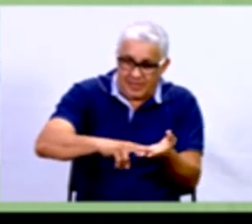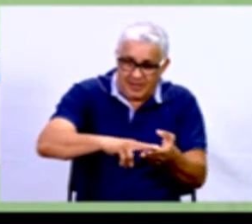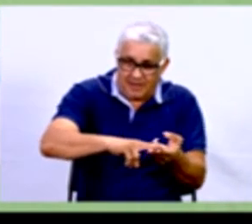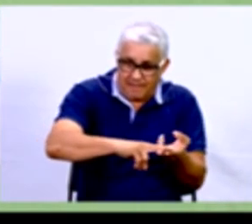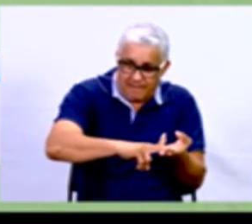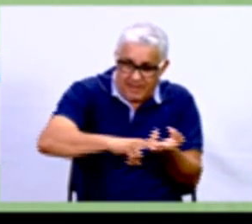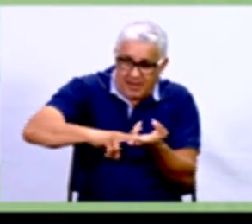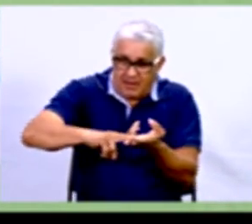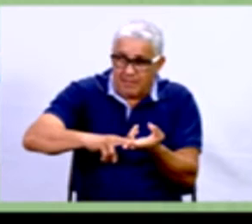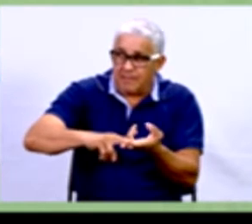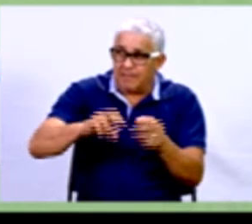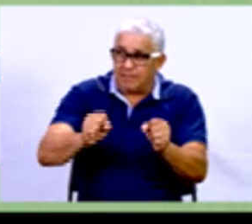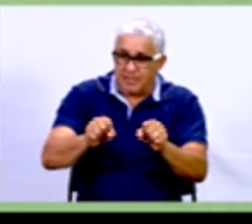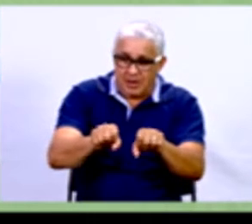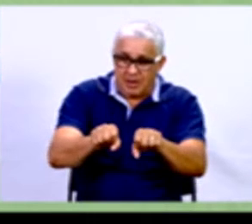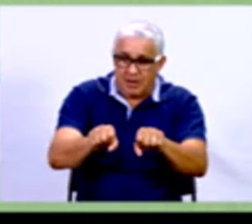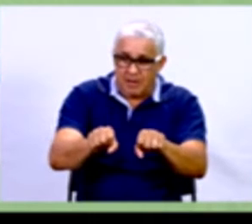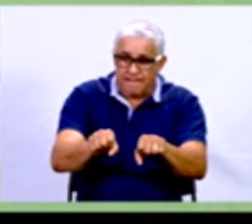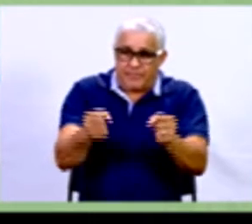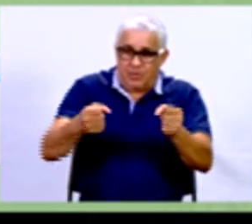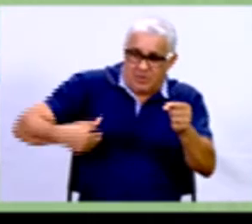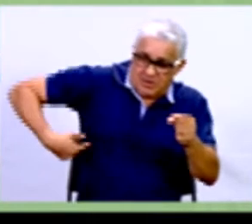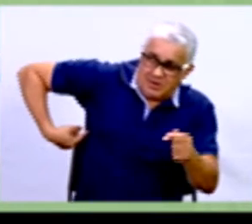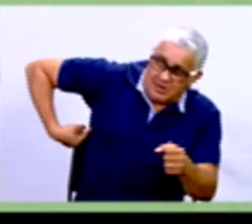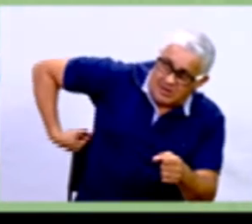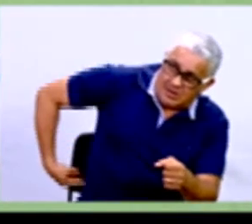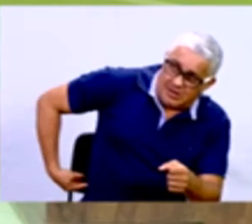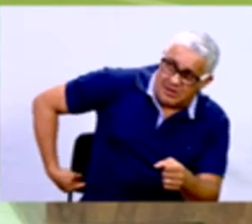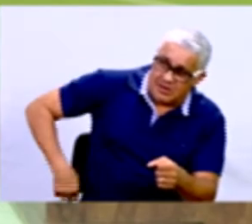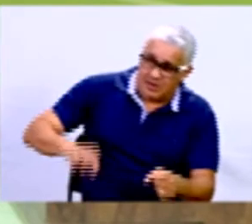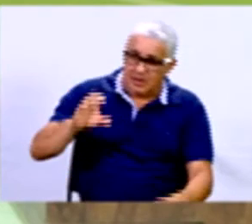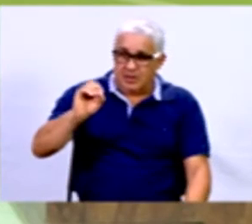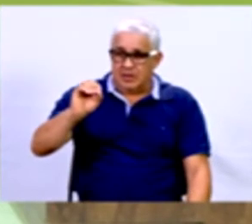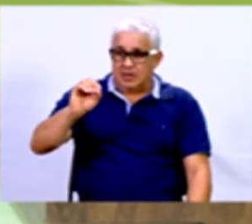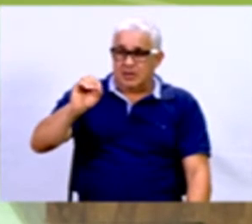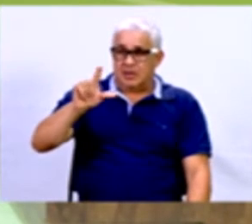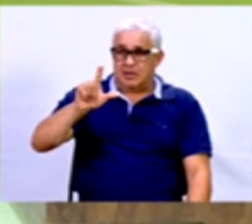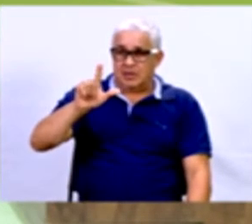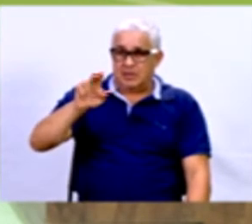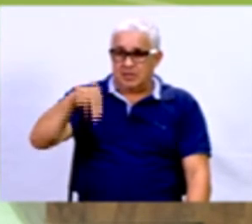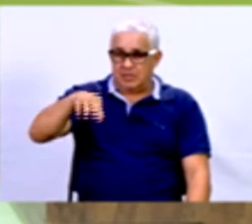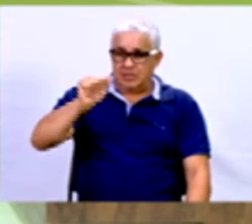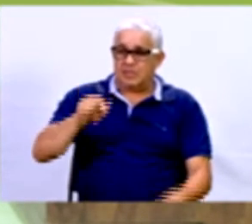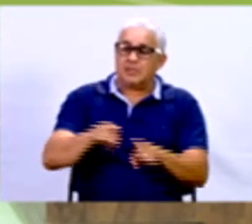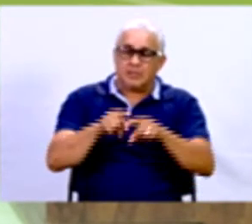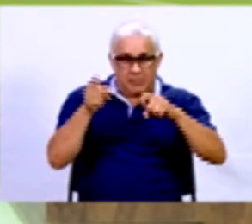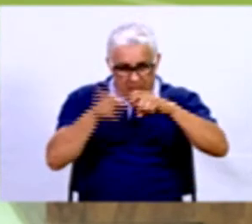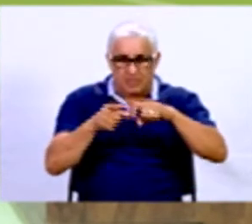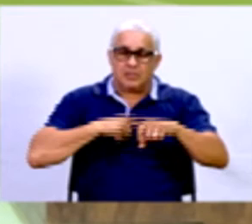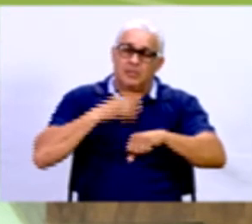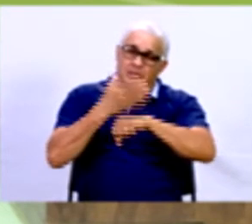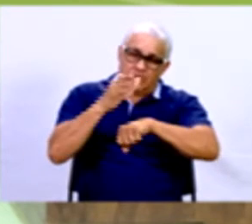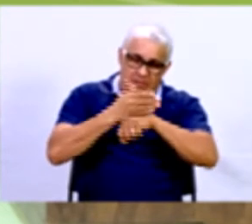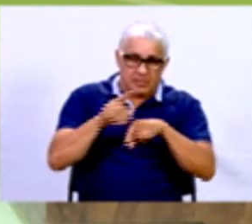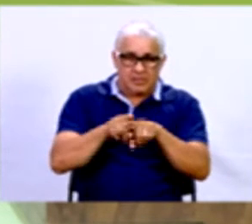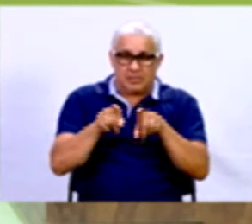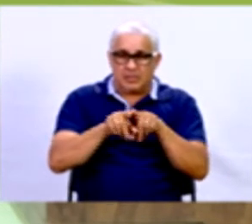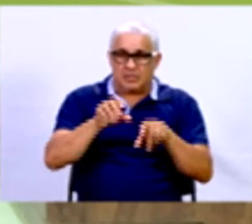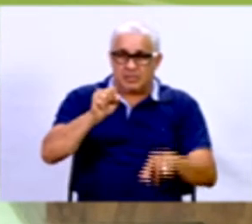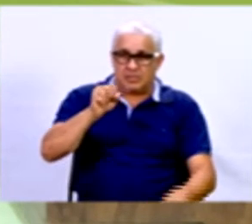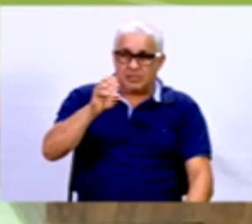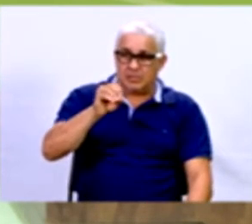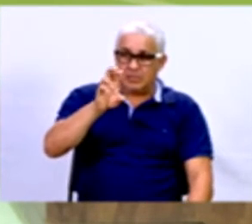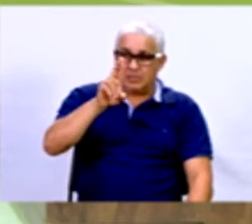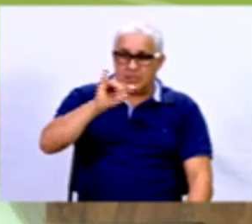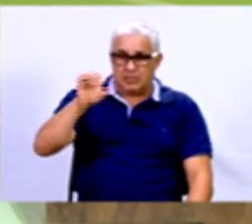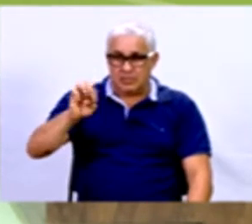acabar danificando a medula óssea. O socorrista ou o médico que tenha treinamento, eles devem